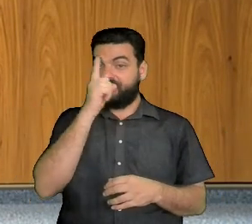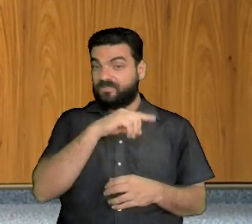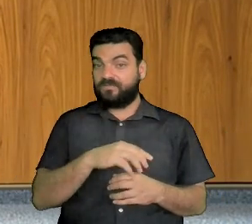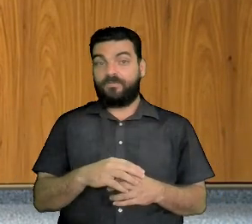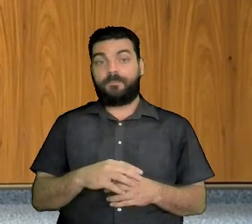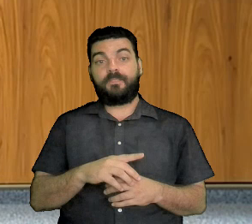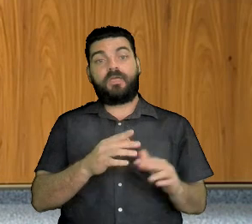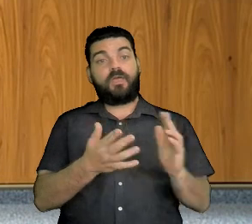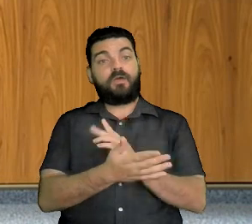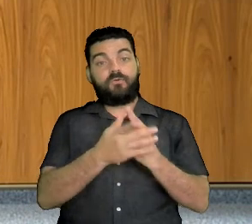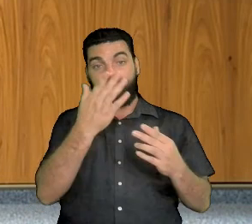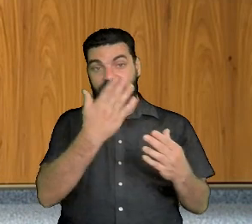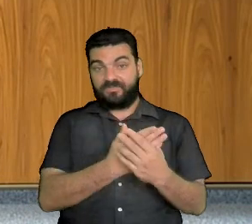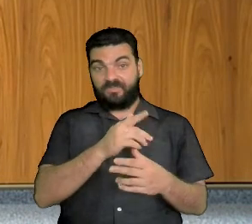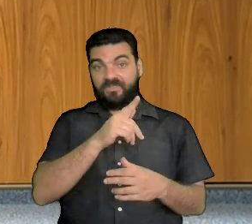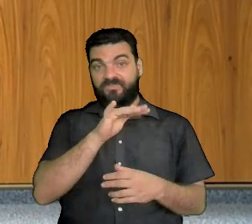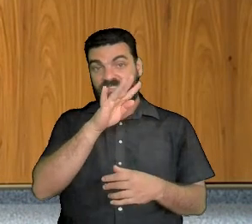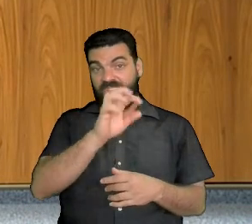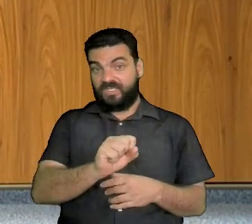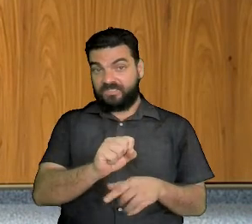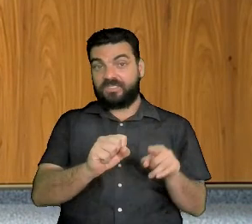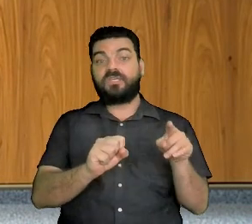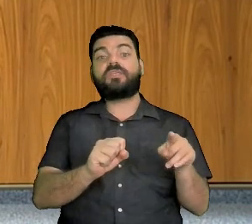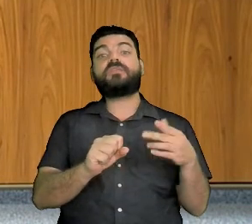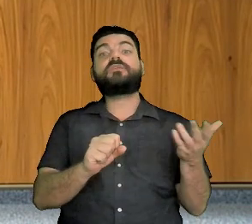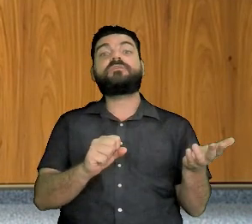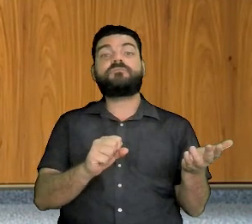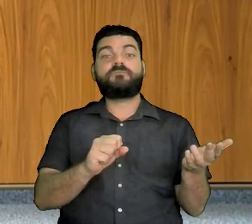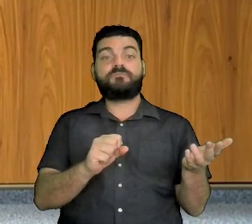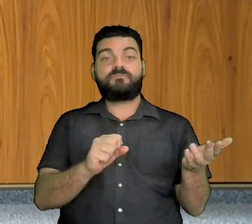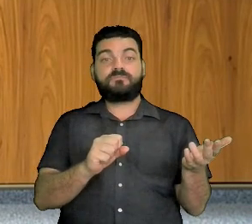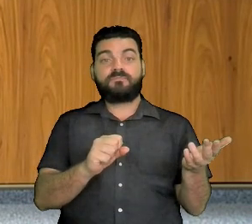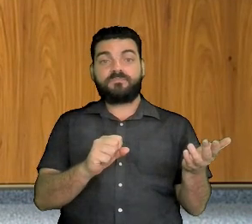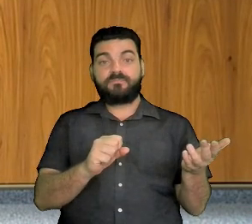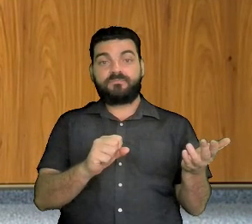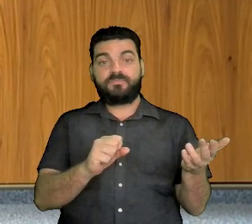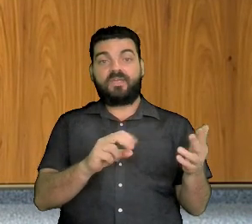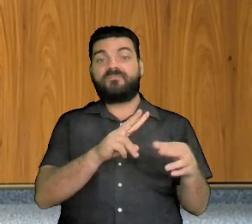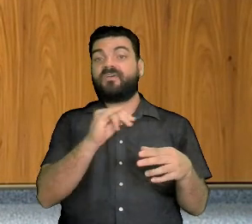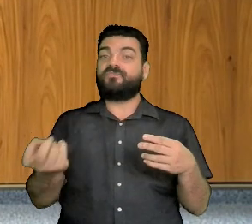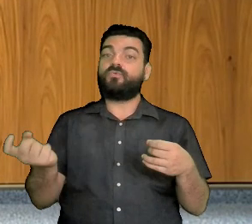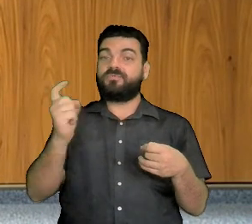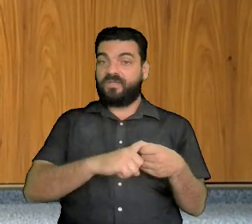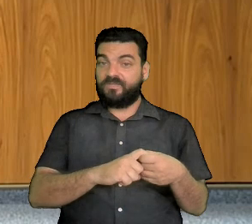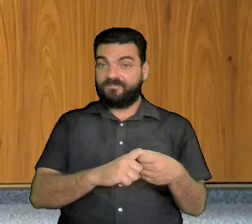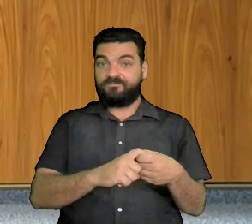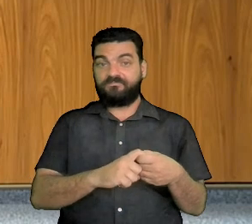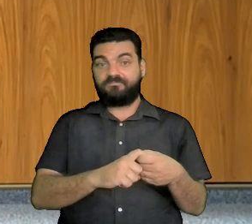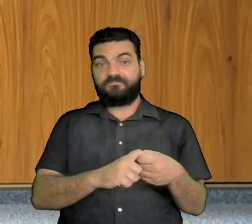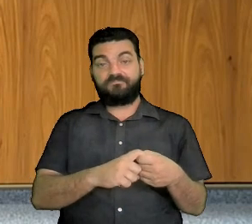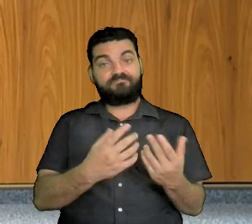julgados, e falei, vai chegar o momento, esses processos de FGTS vão